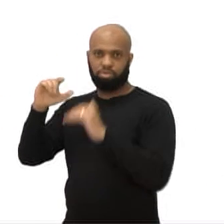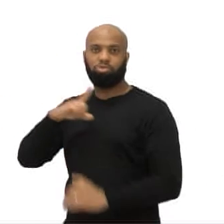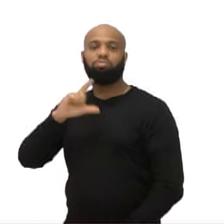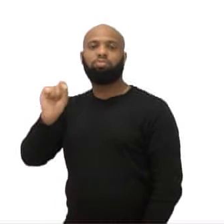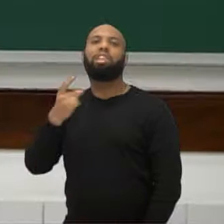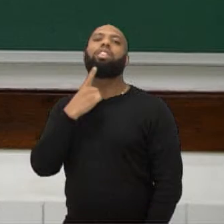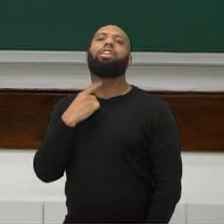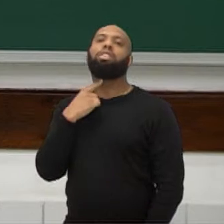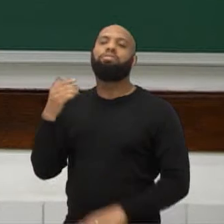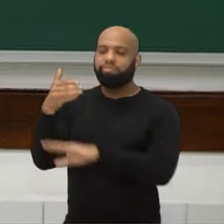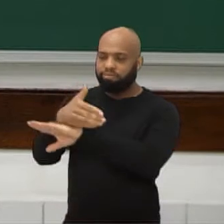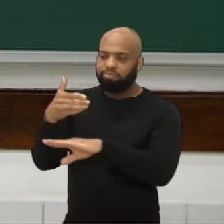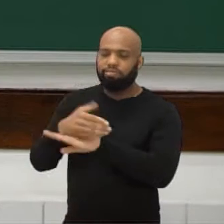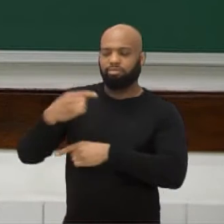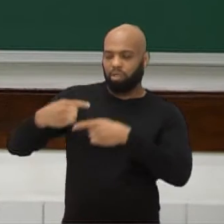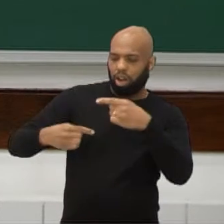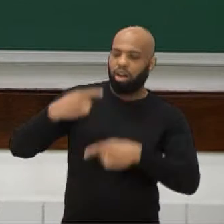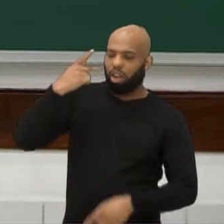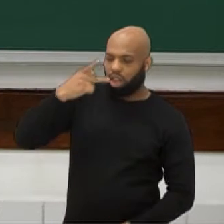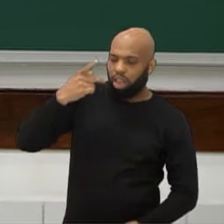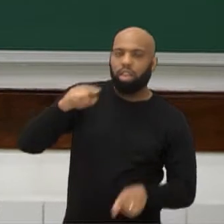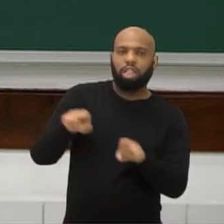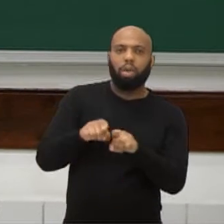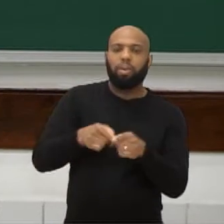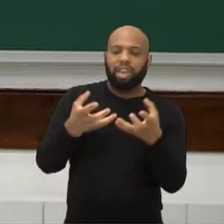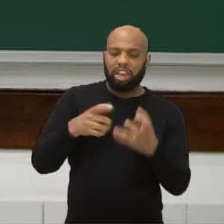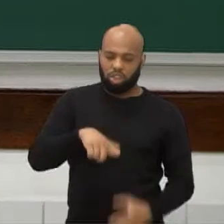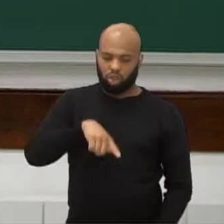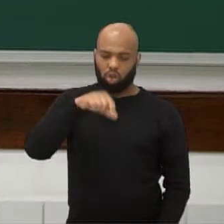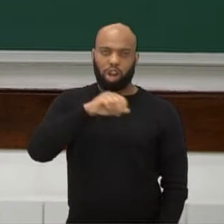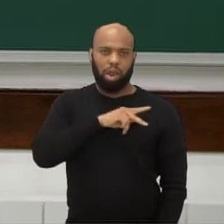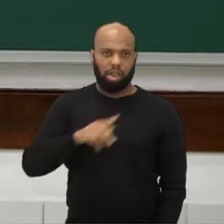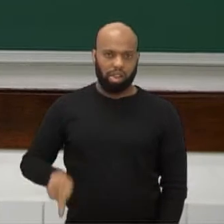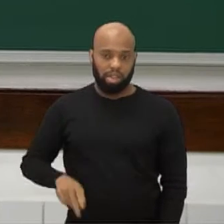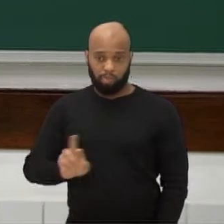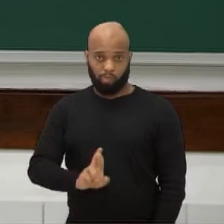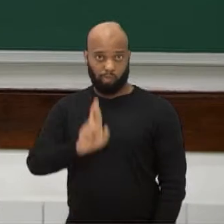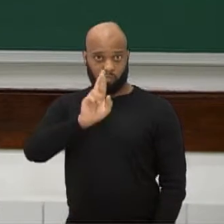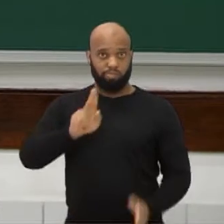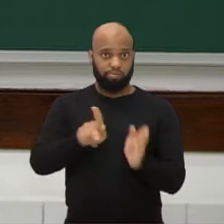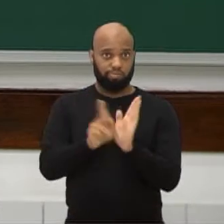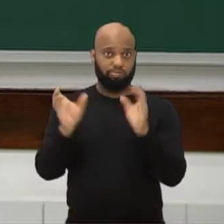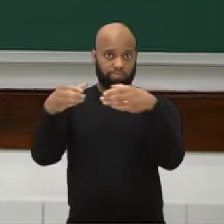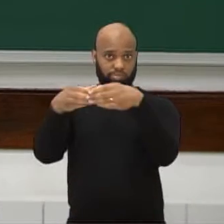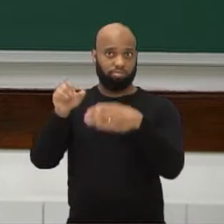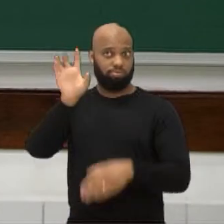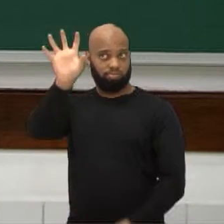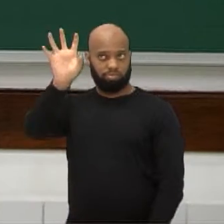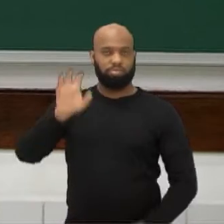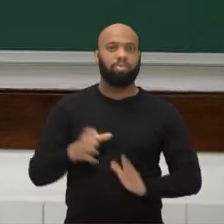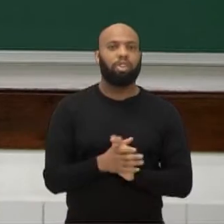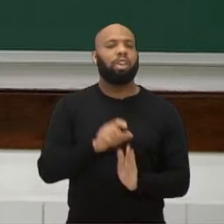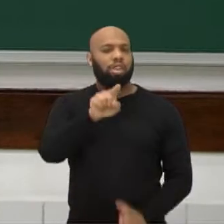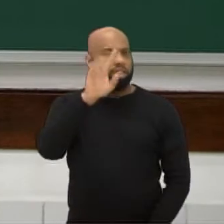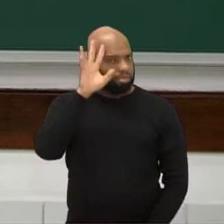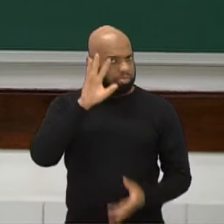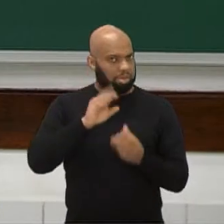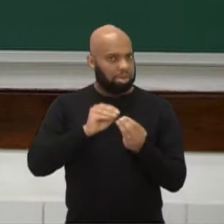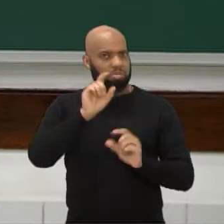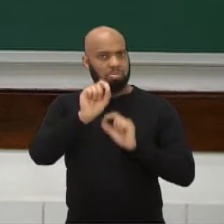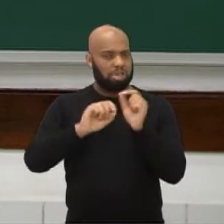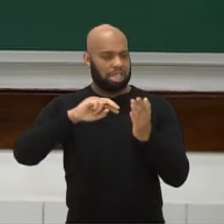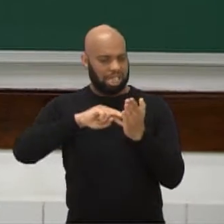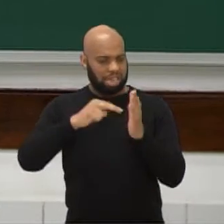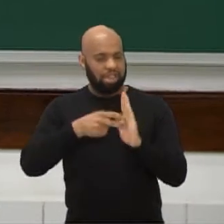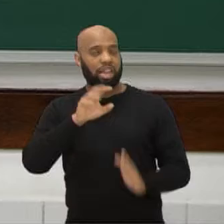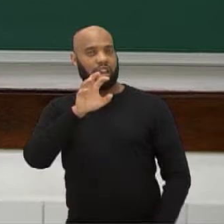o desejo de participação política, de escolher o seu presidente da província, tá? Para você entender bem o que é isso,